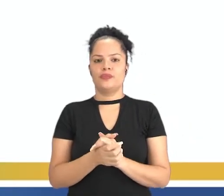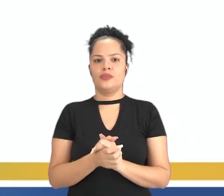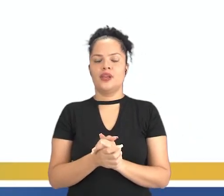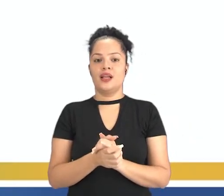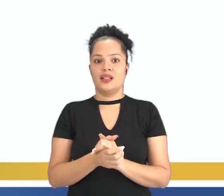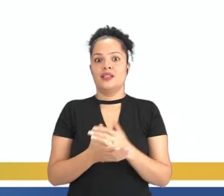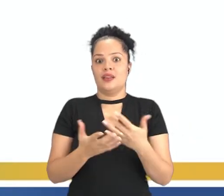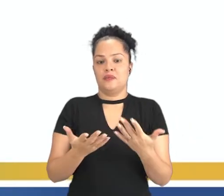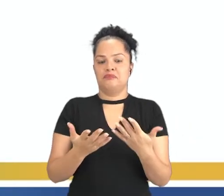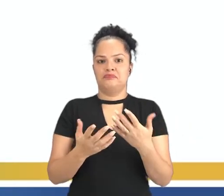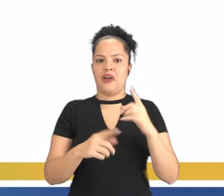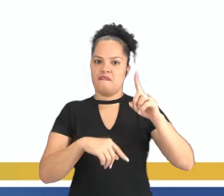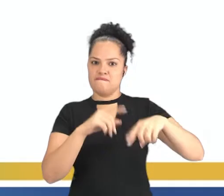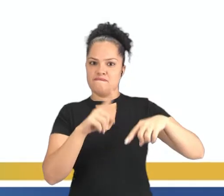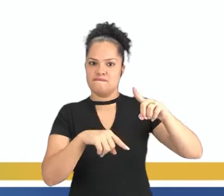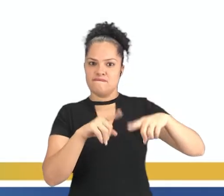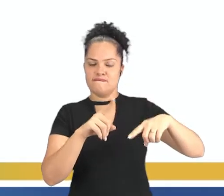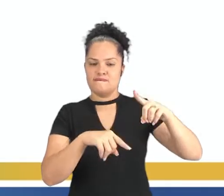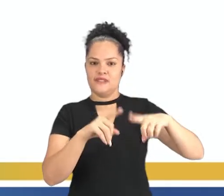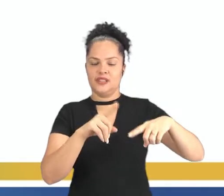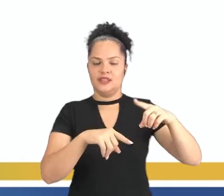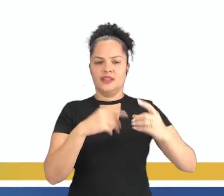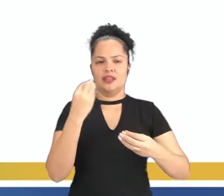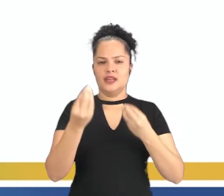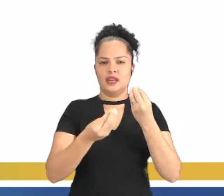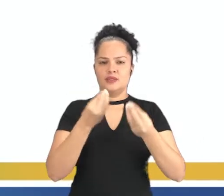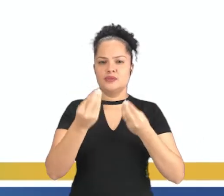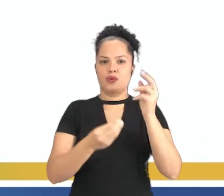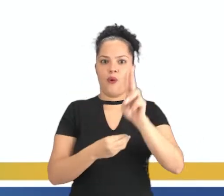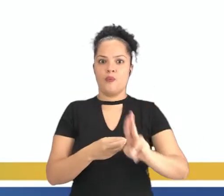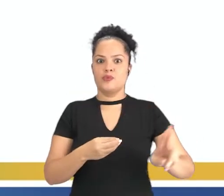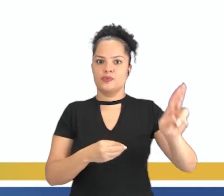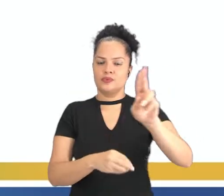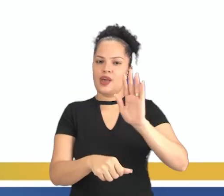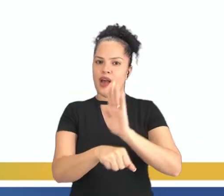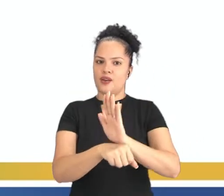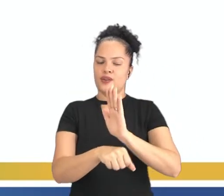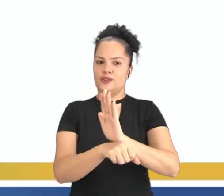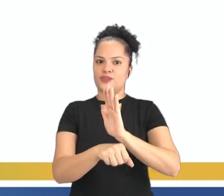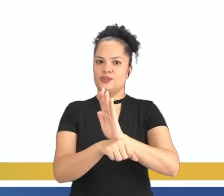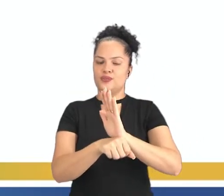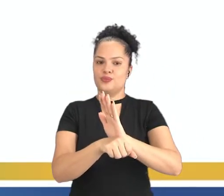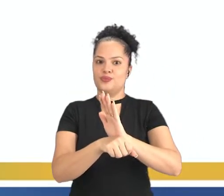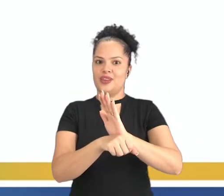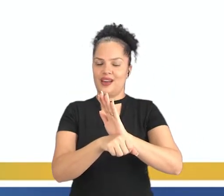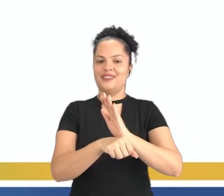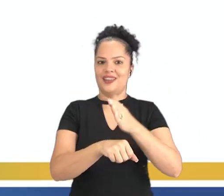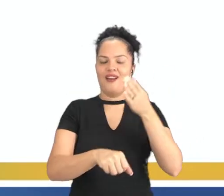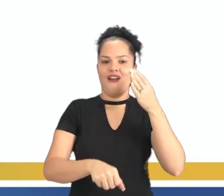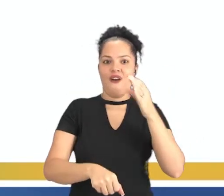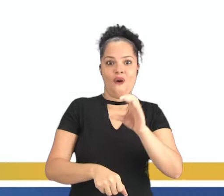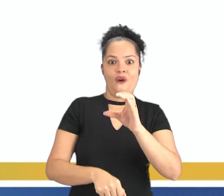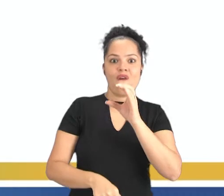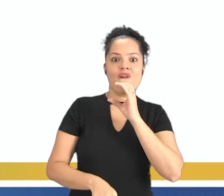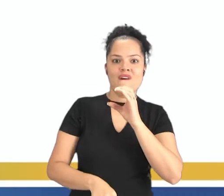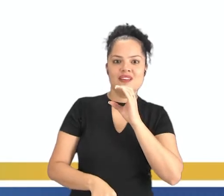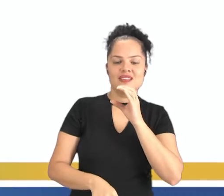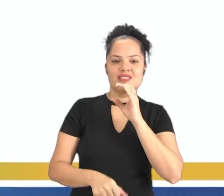conhecer algumas ferramentas de aprendizado e como usá-las para aumentar o seu próprio conhecimento sobre qualquer